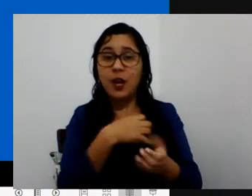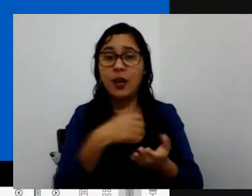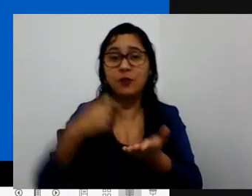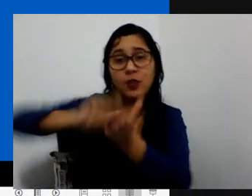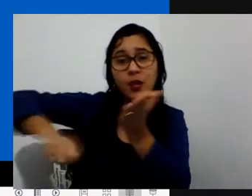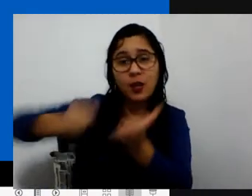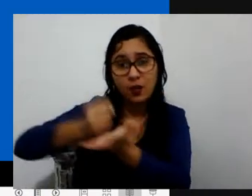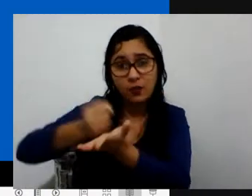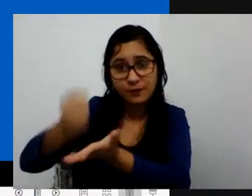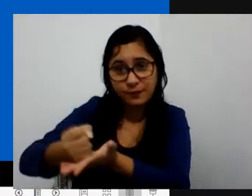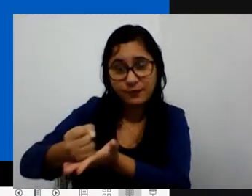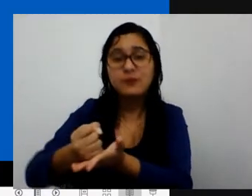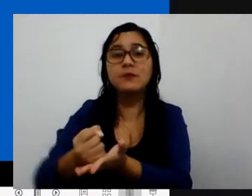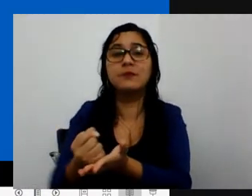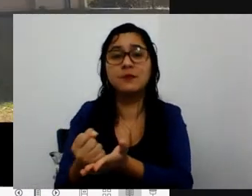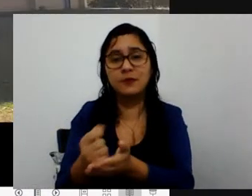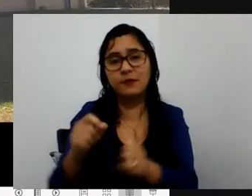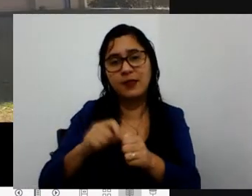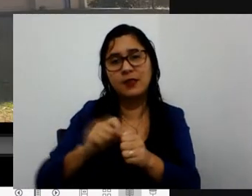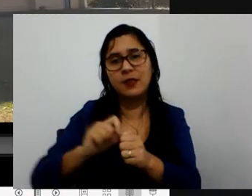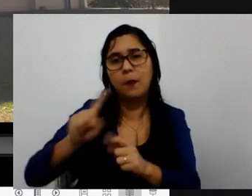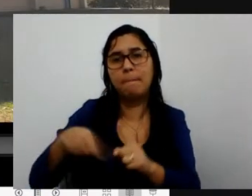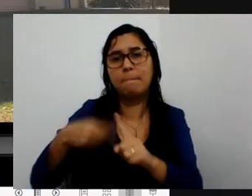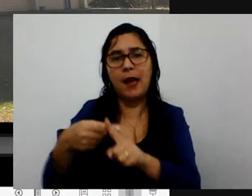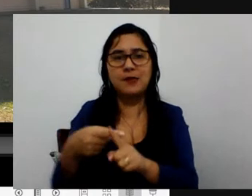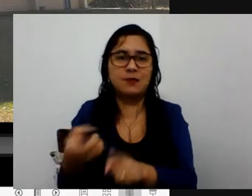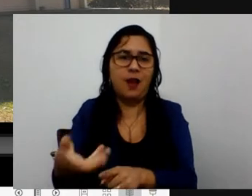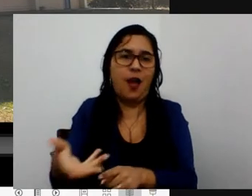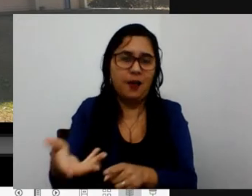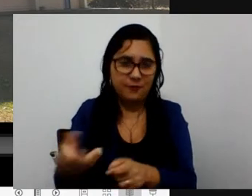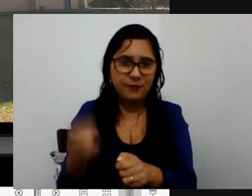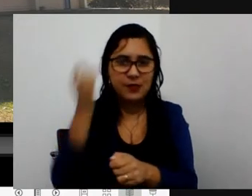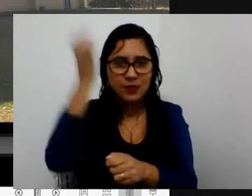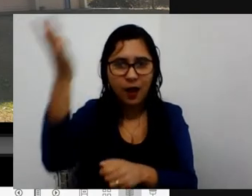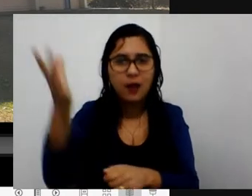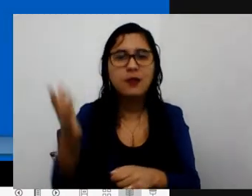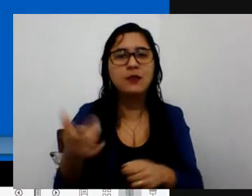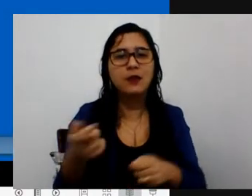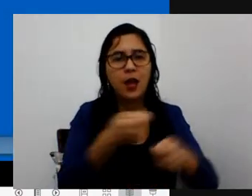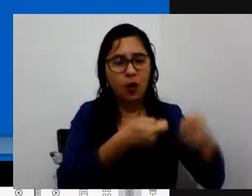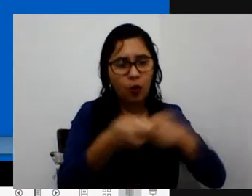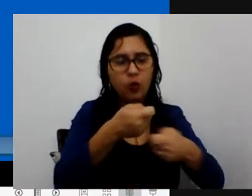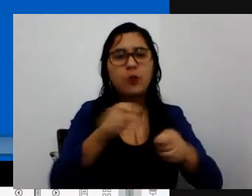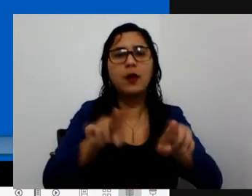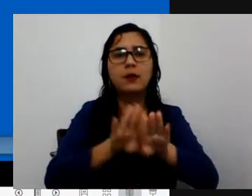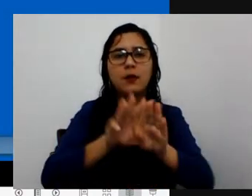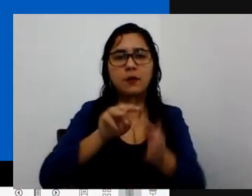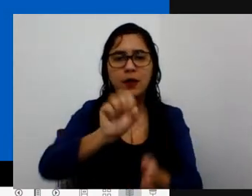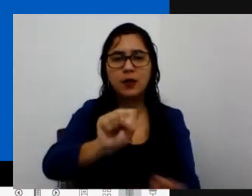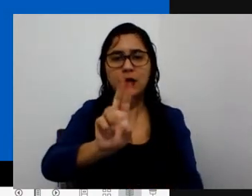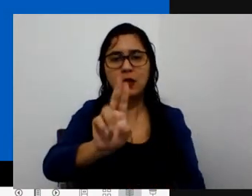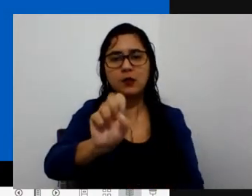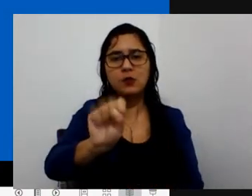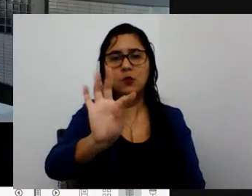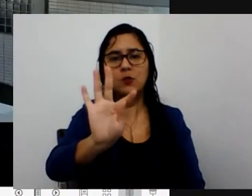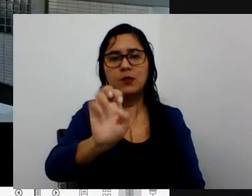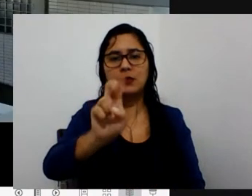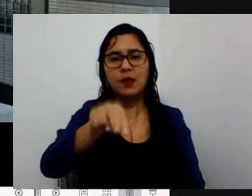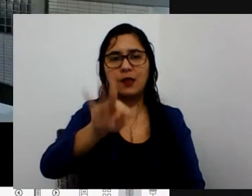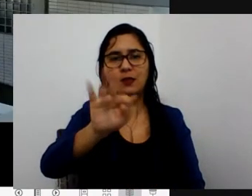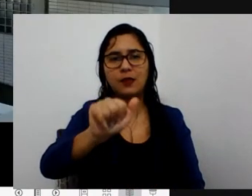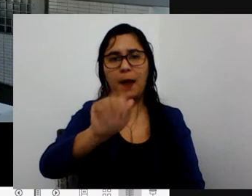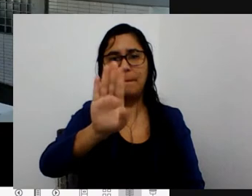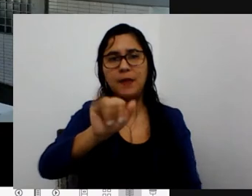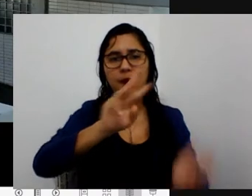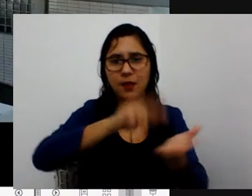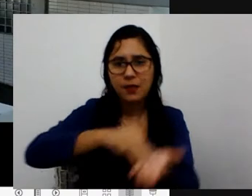contratações, gerando muito mais agilidade. Economia e sustentabilidade, com eficiência energética, buscando integração